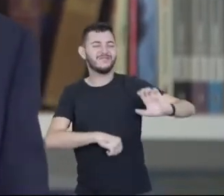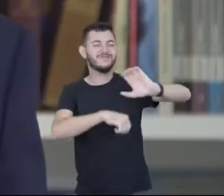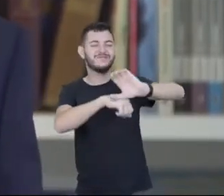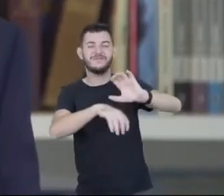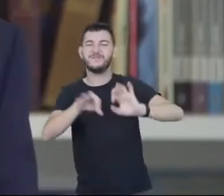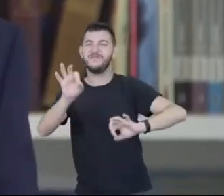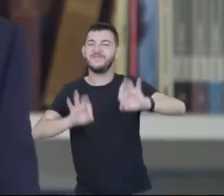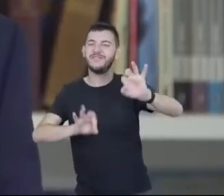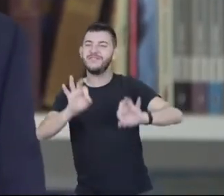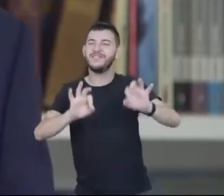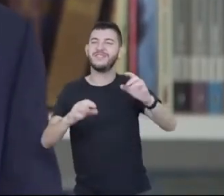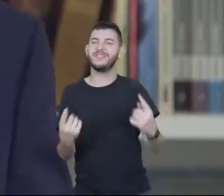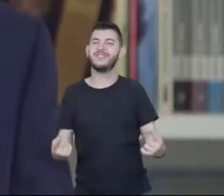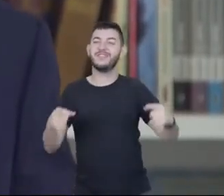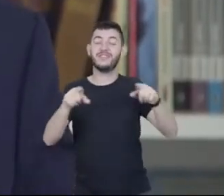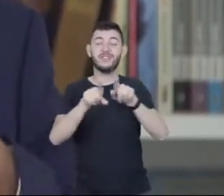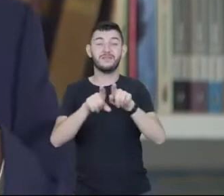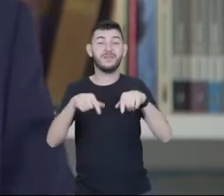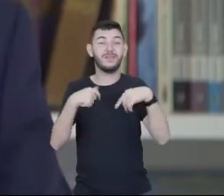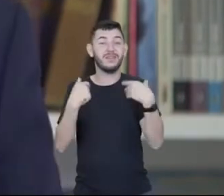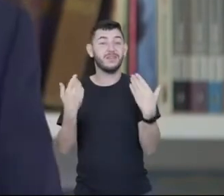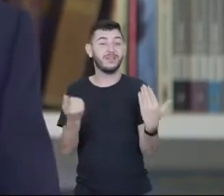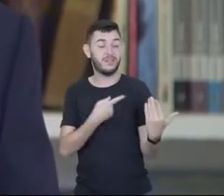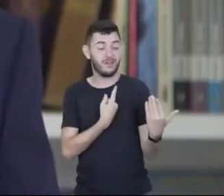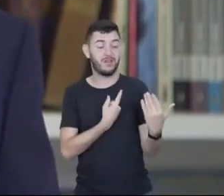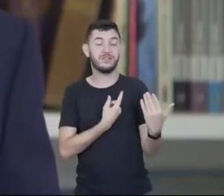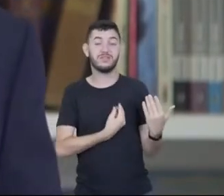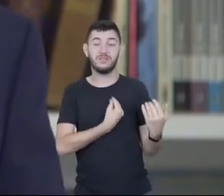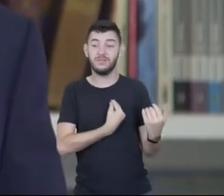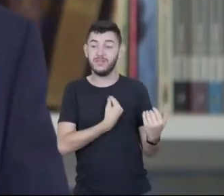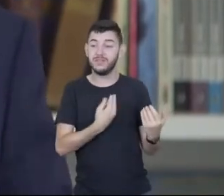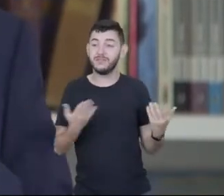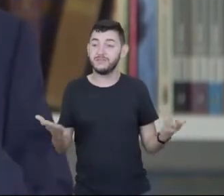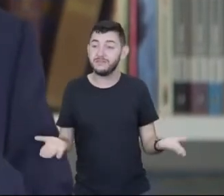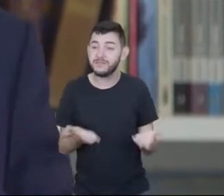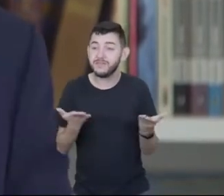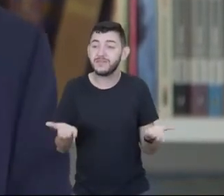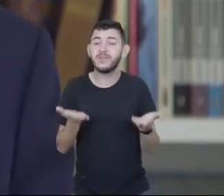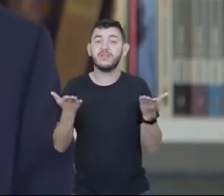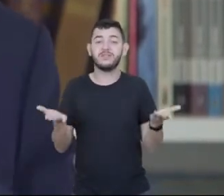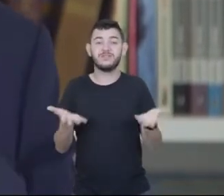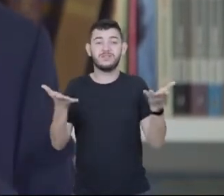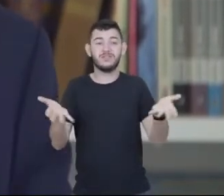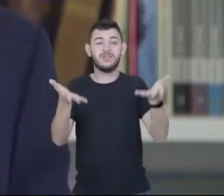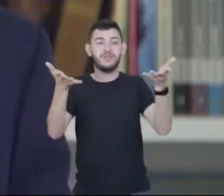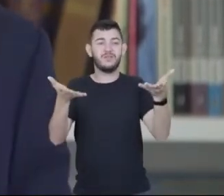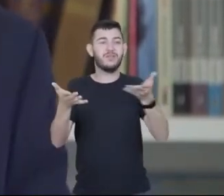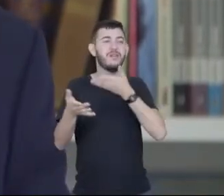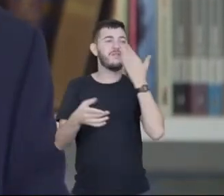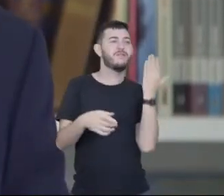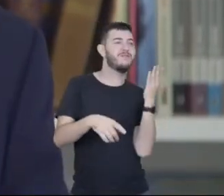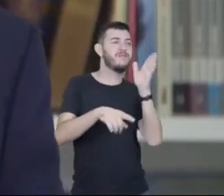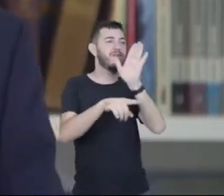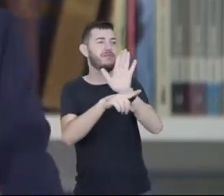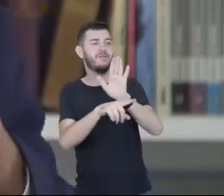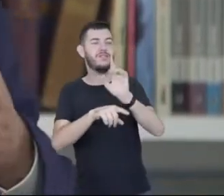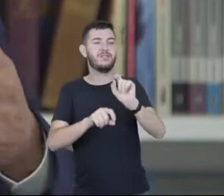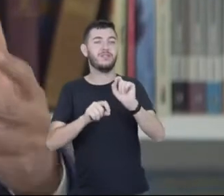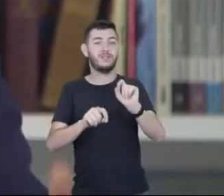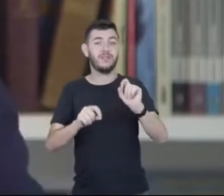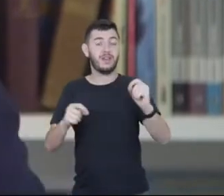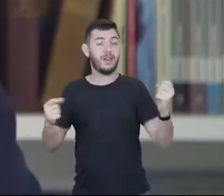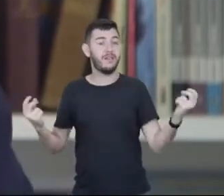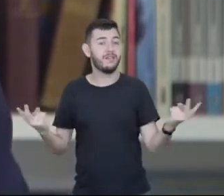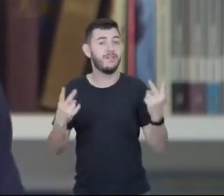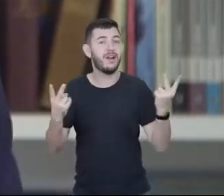por isso devemos estimular e favorecer a necessário valiosa participação